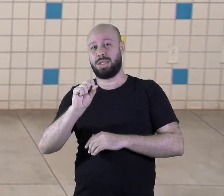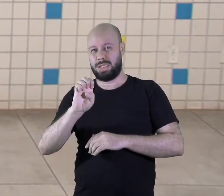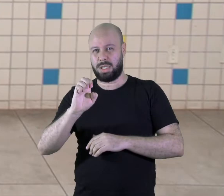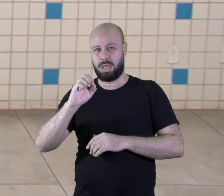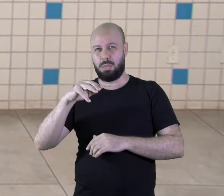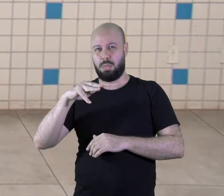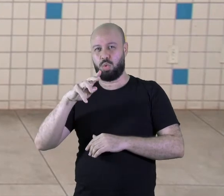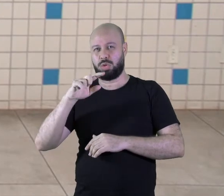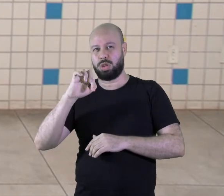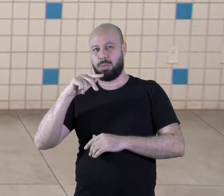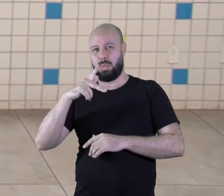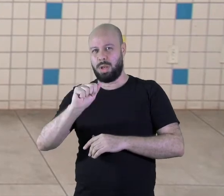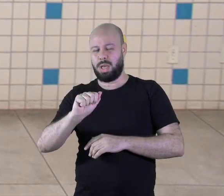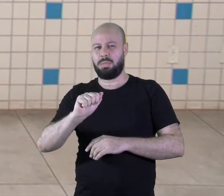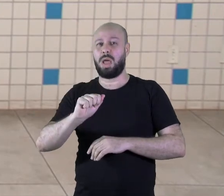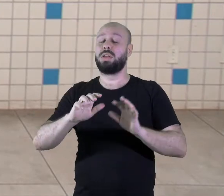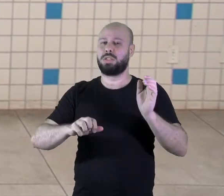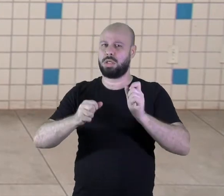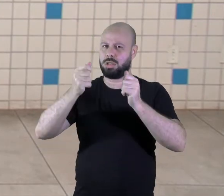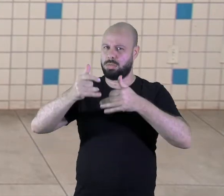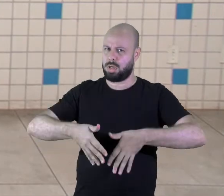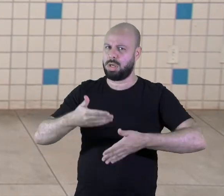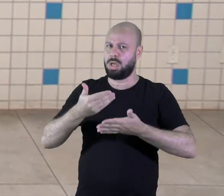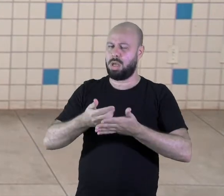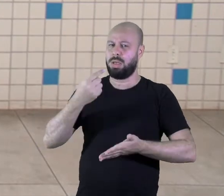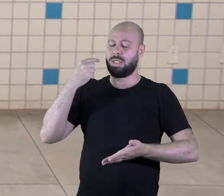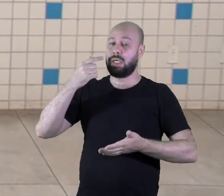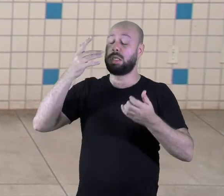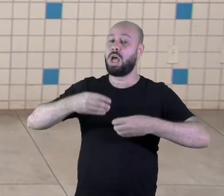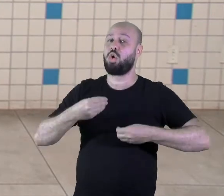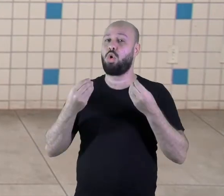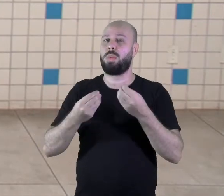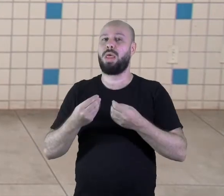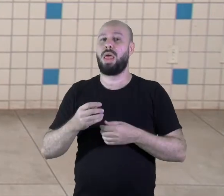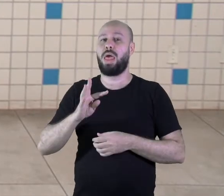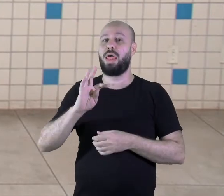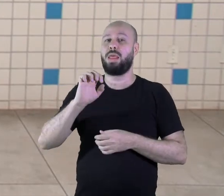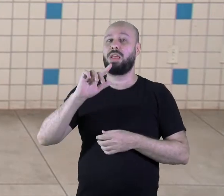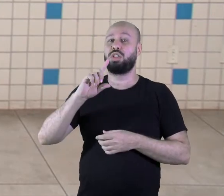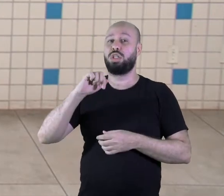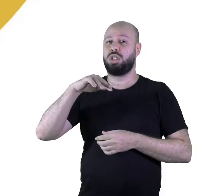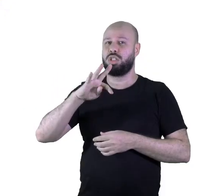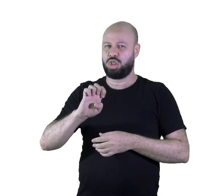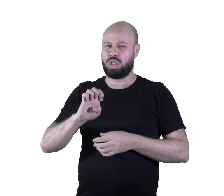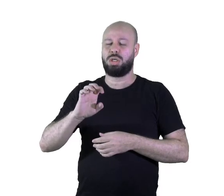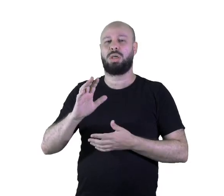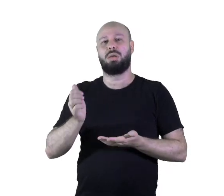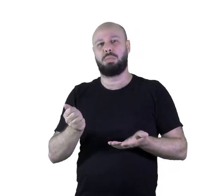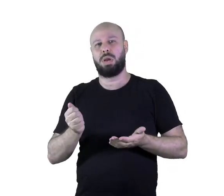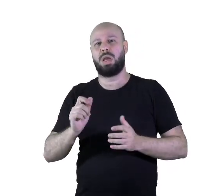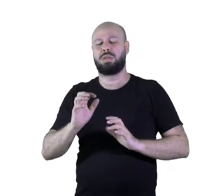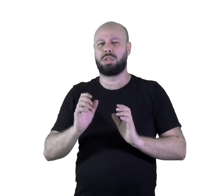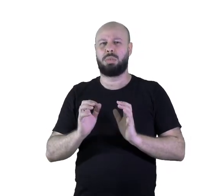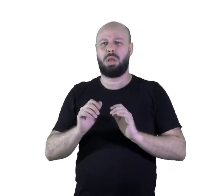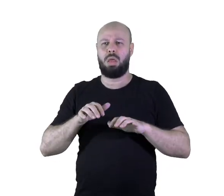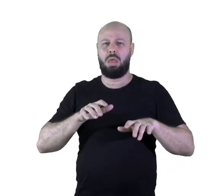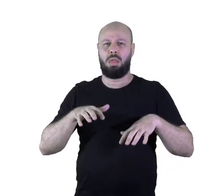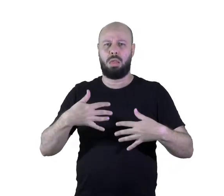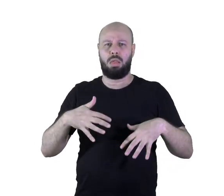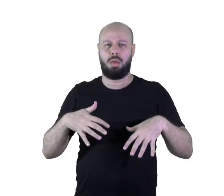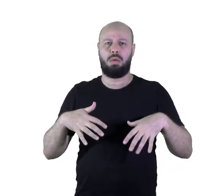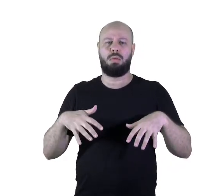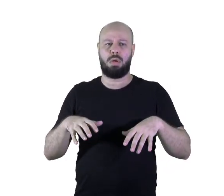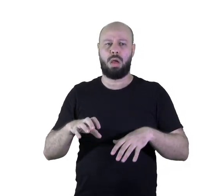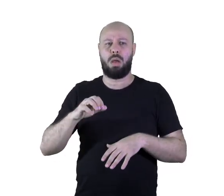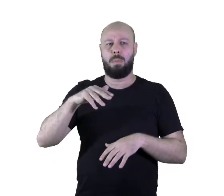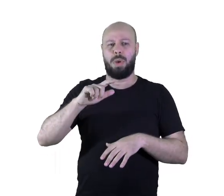na aula passada, de uma tipo de esclerose que era tendinite, né? O mal de Alzheimer, você já viu o mal de Alzheimer? Você já conhece alguém com